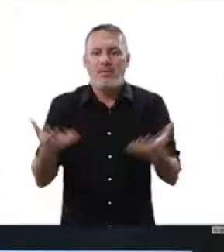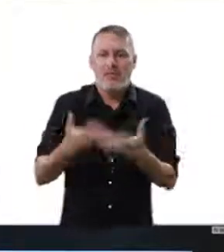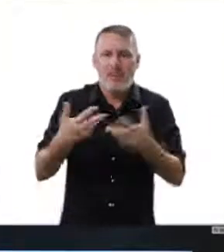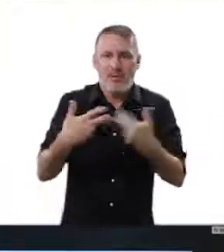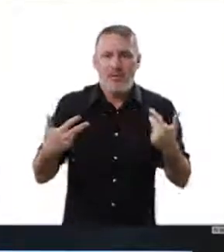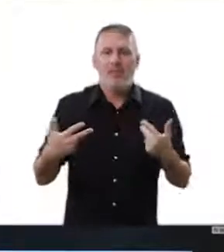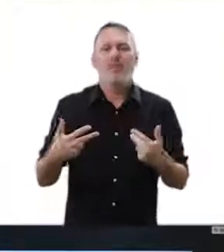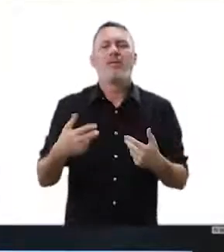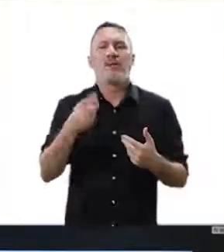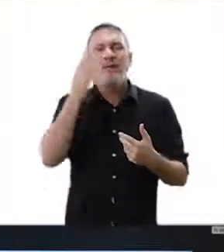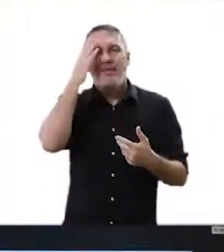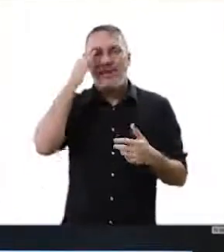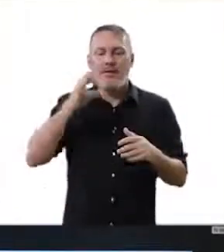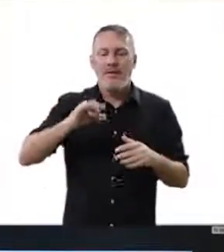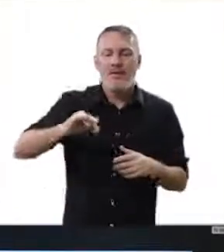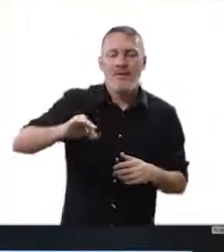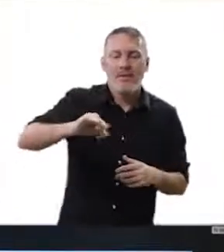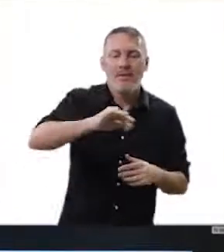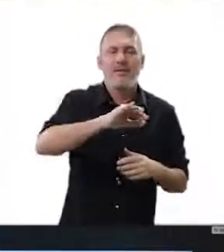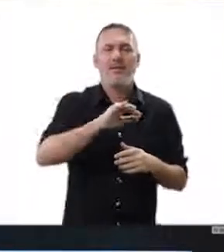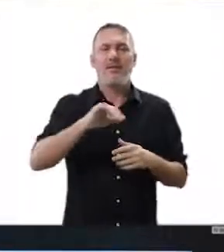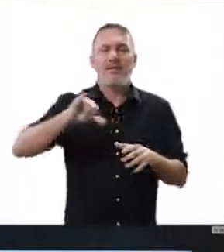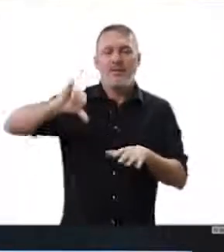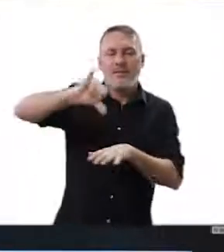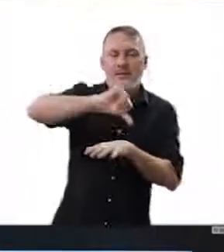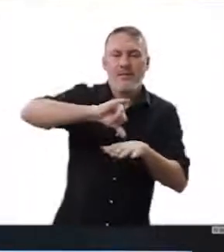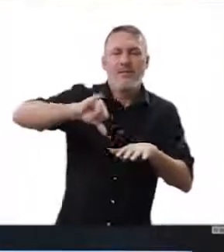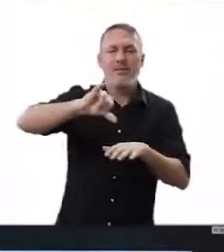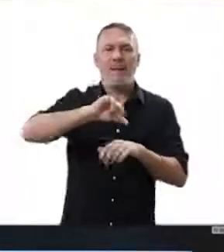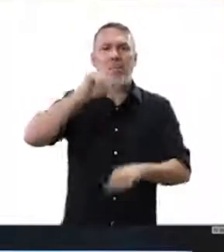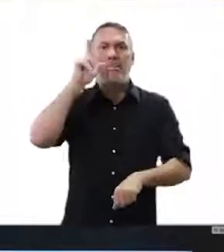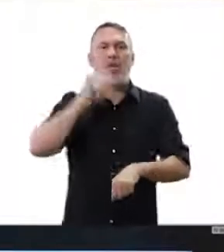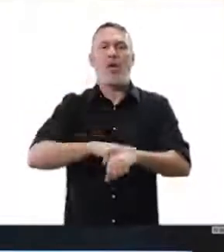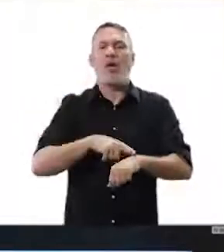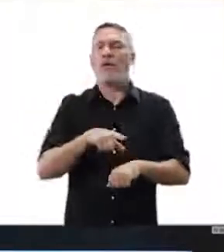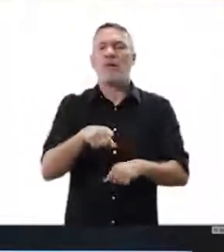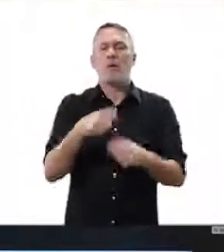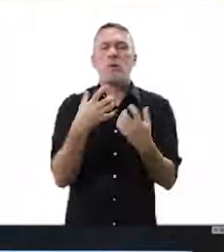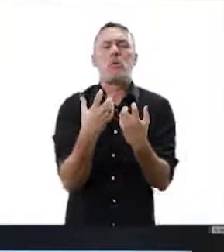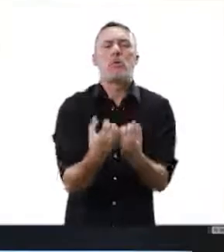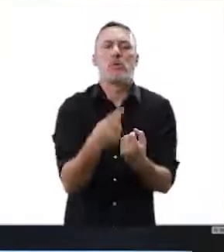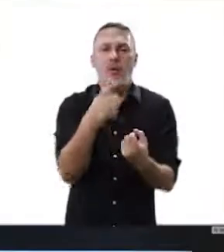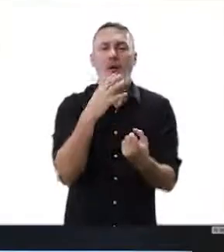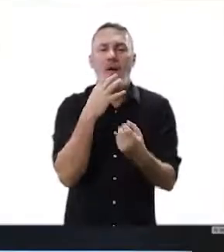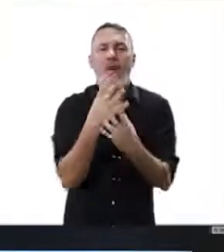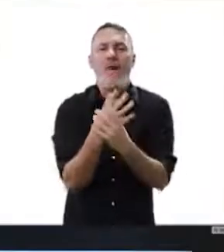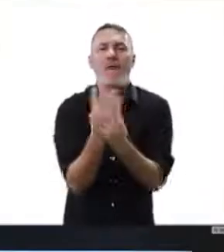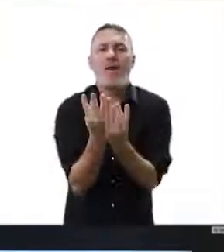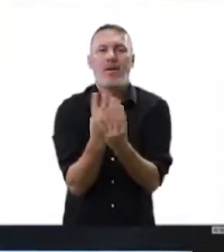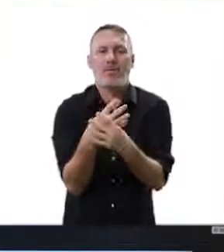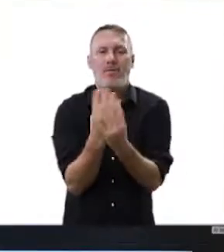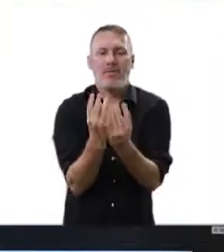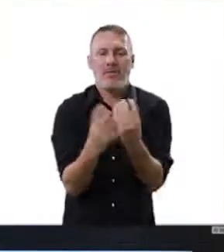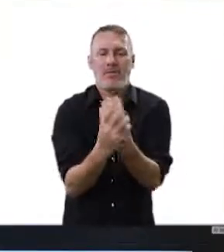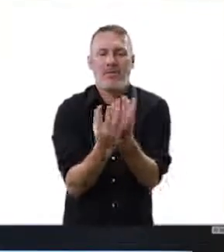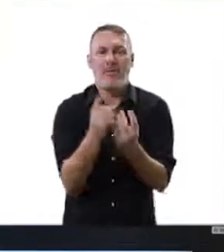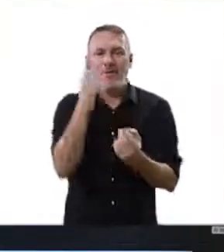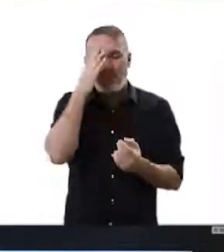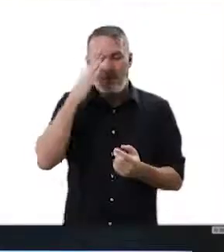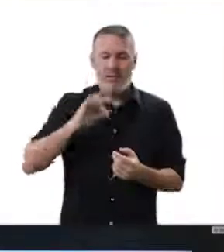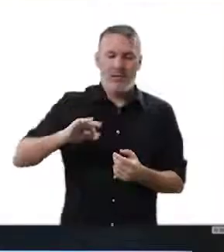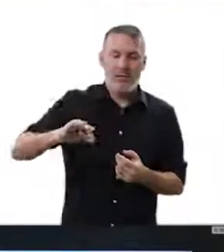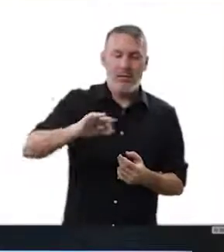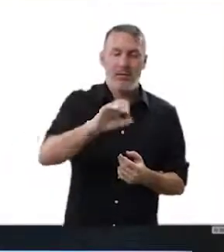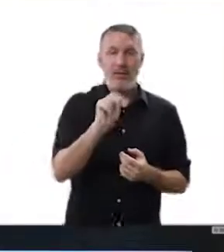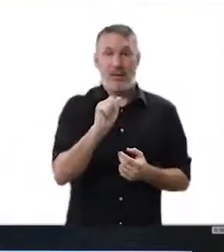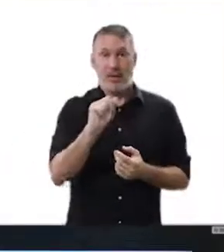essa alface vai murchando. Por que isso acontece? Porque a água está saindo de dentro da célula para